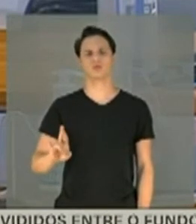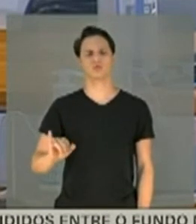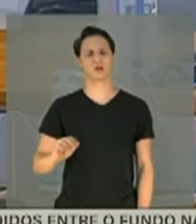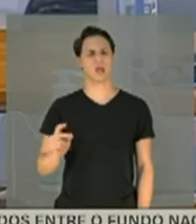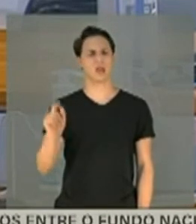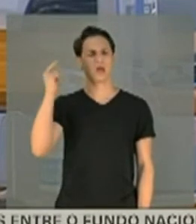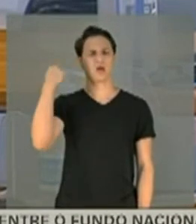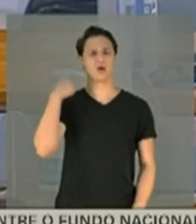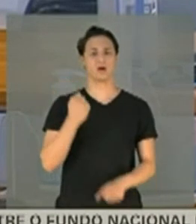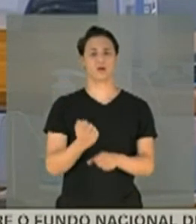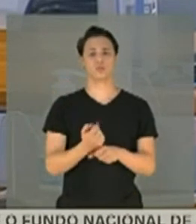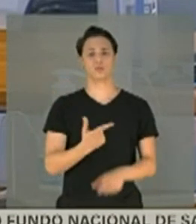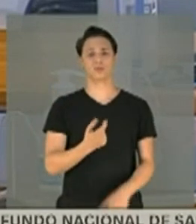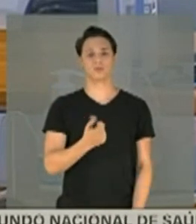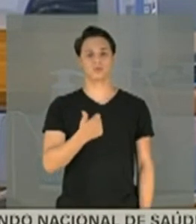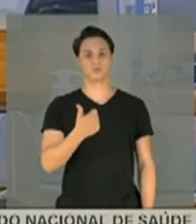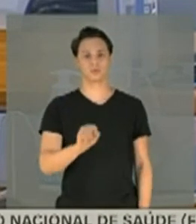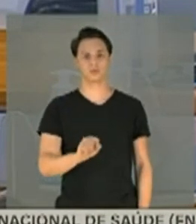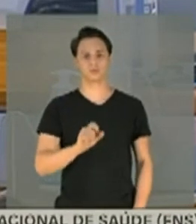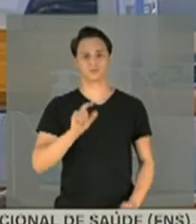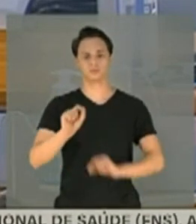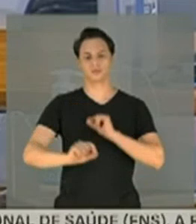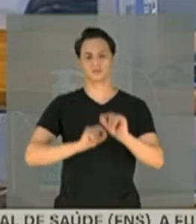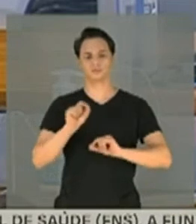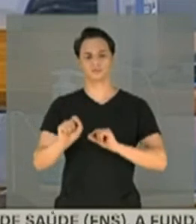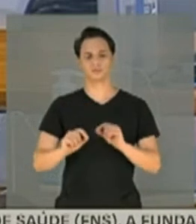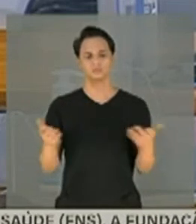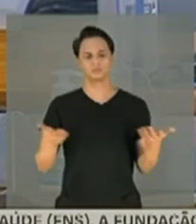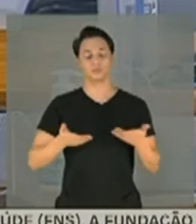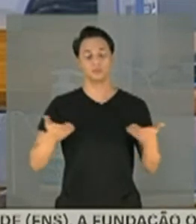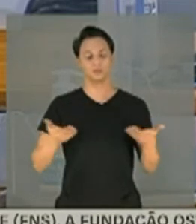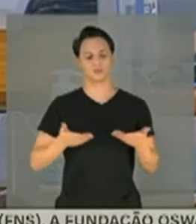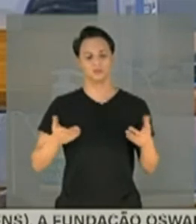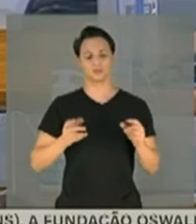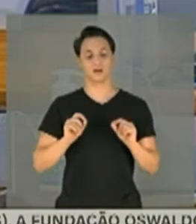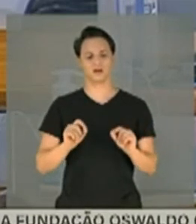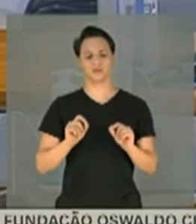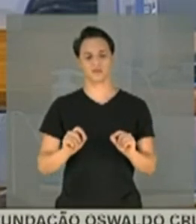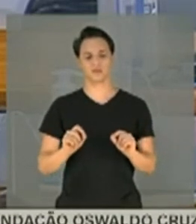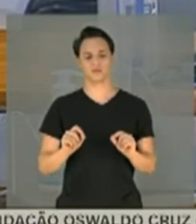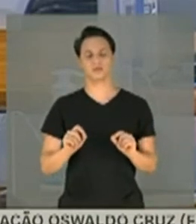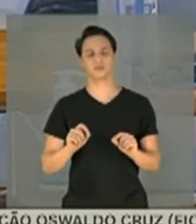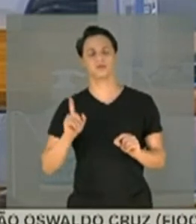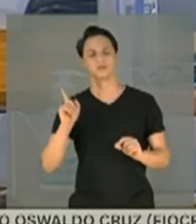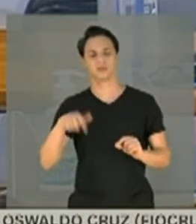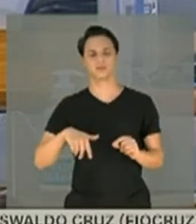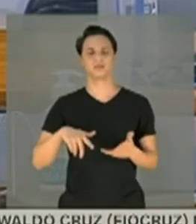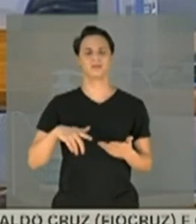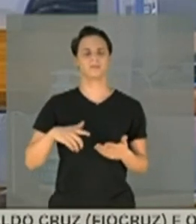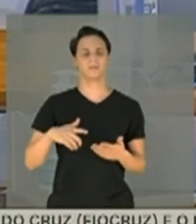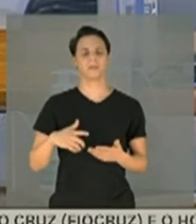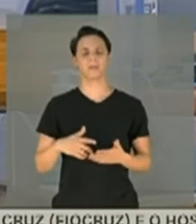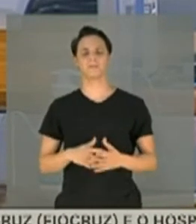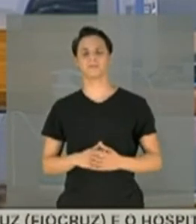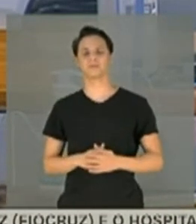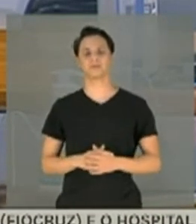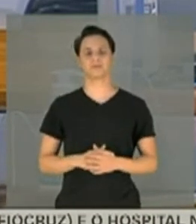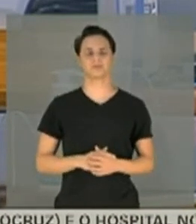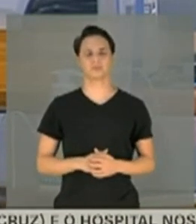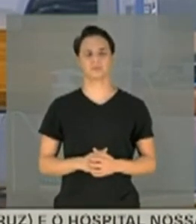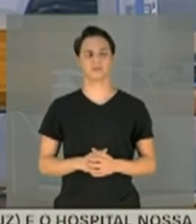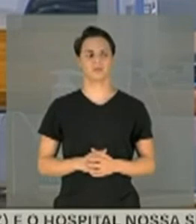2018, quando se juntaram para atuar em favor de Bolsonaro. Com